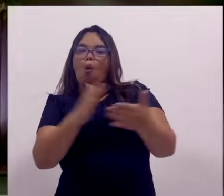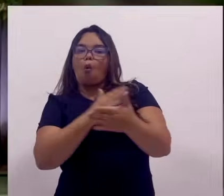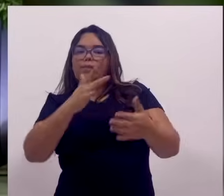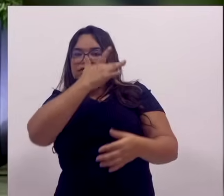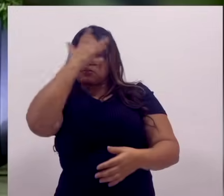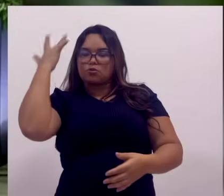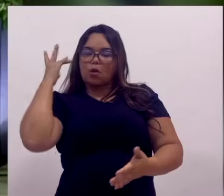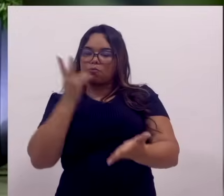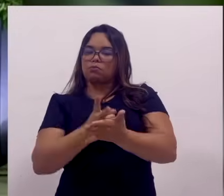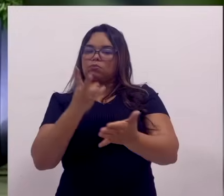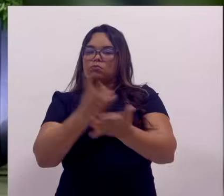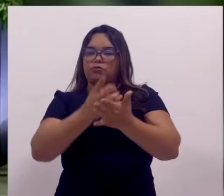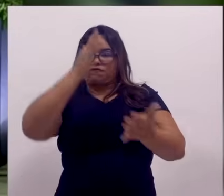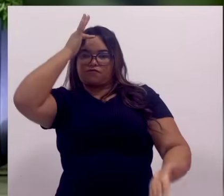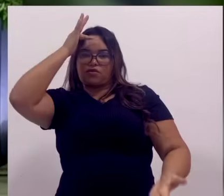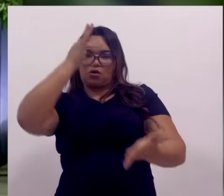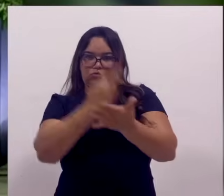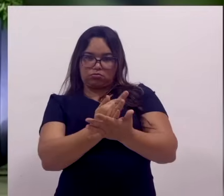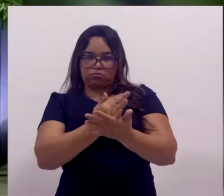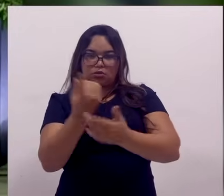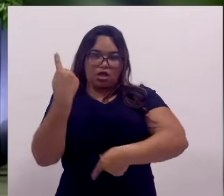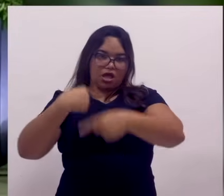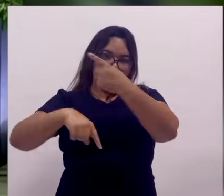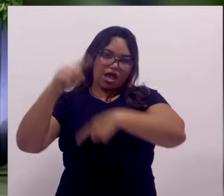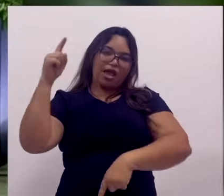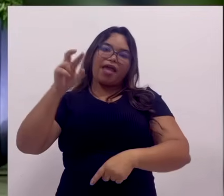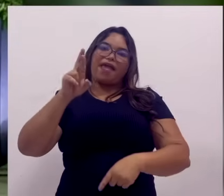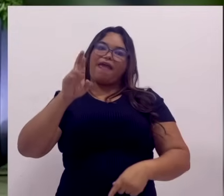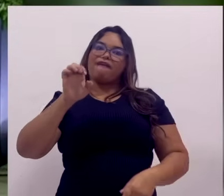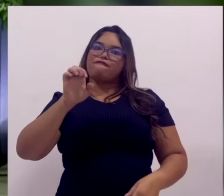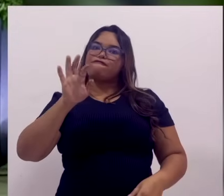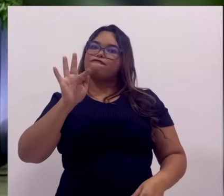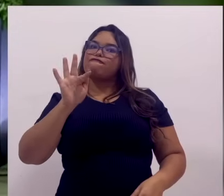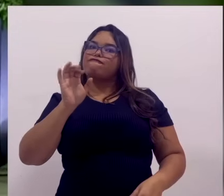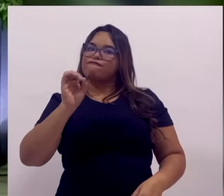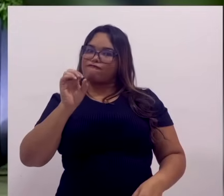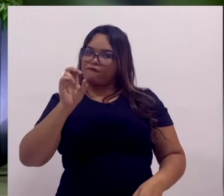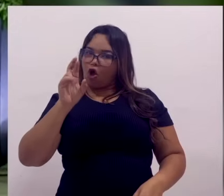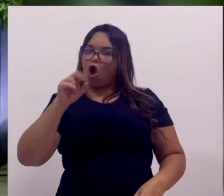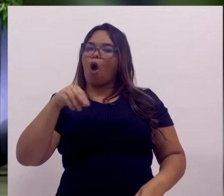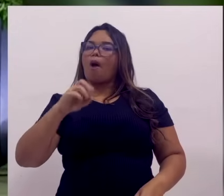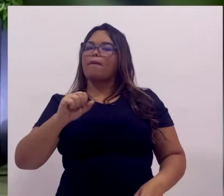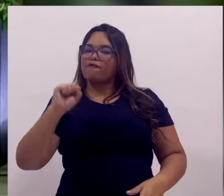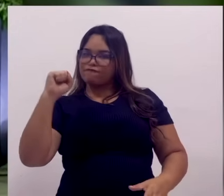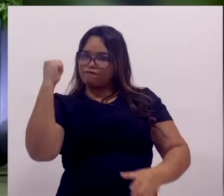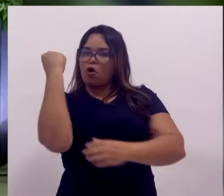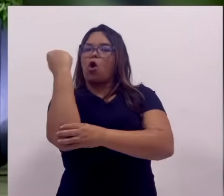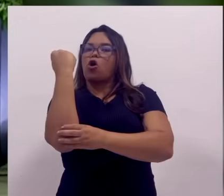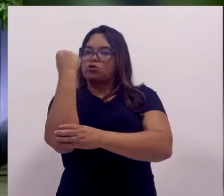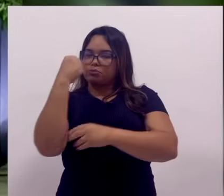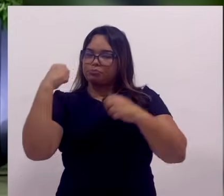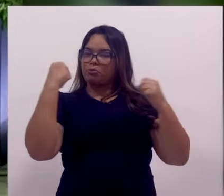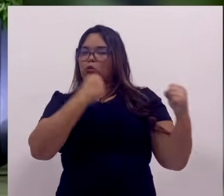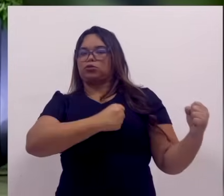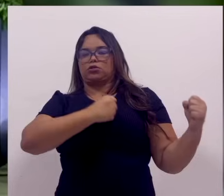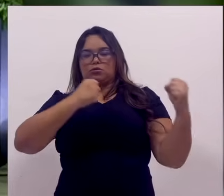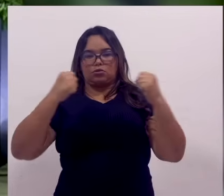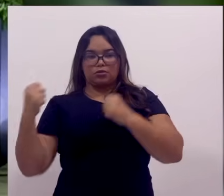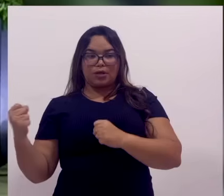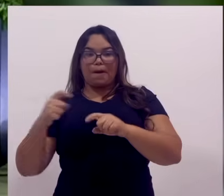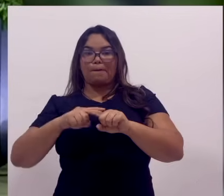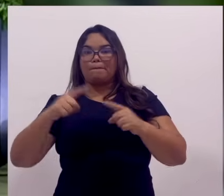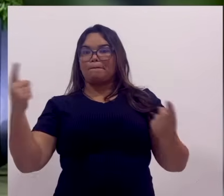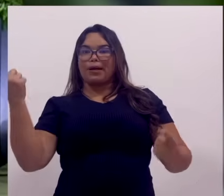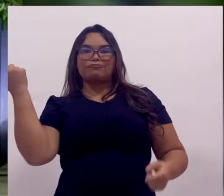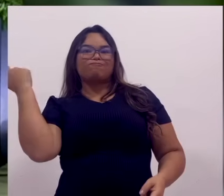Então nem tudo estava perdido. A reforma foi uma ferramenta poderosa, só que não terminou o seu trabalho, não o